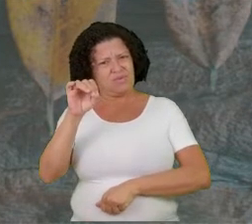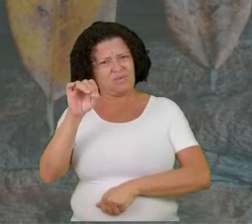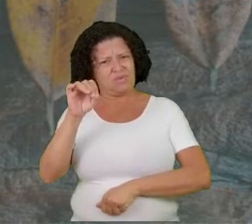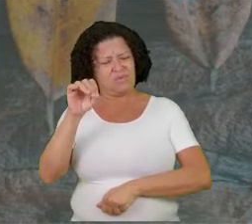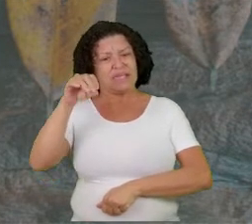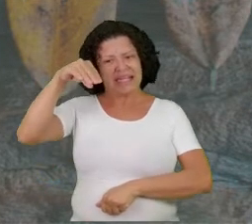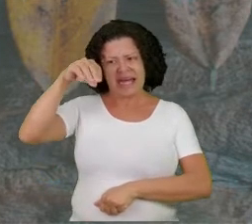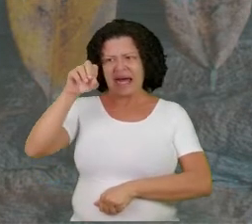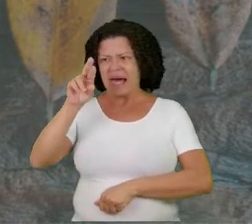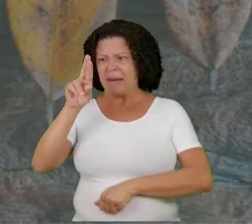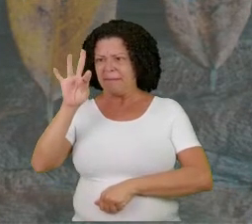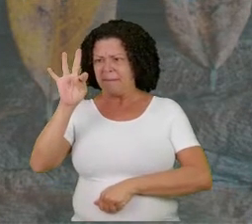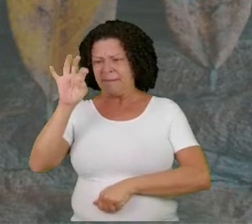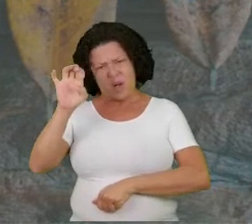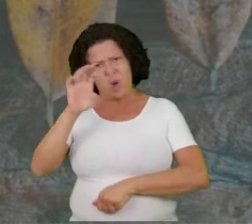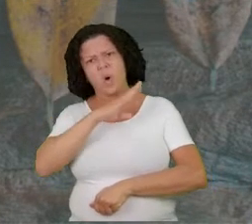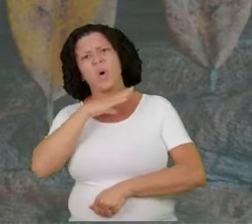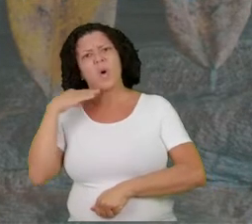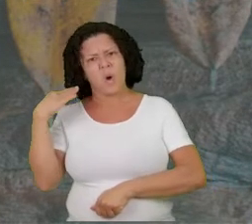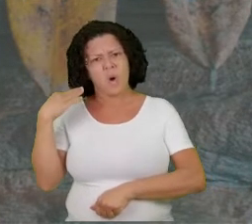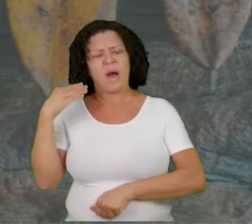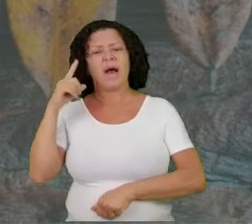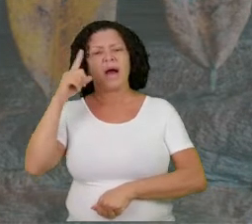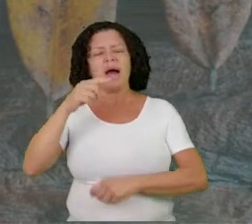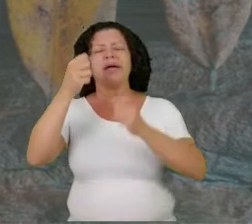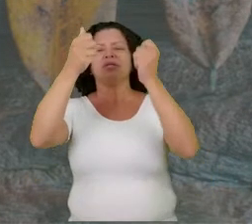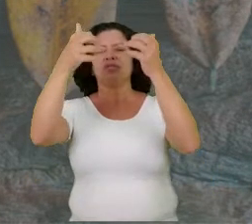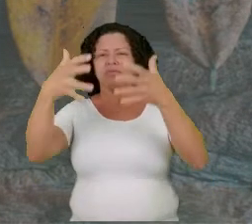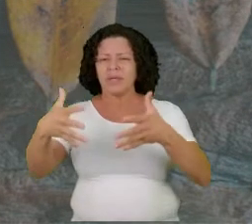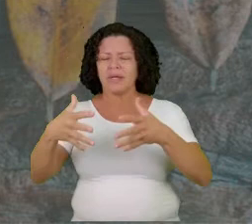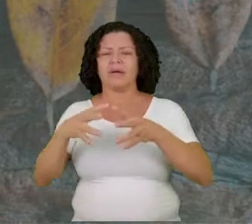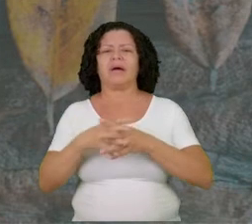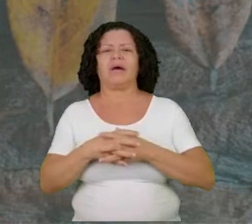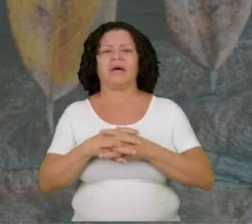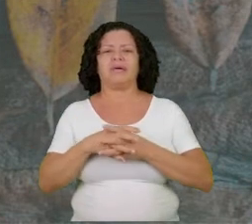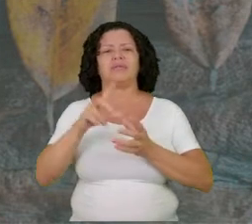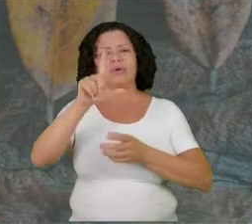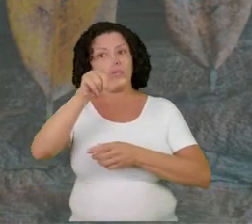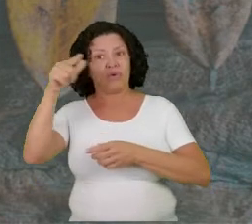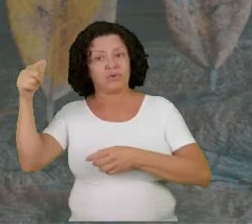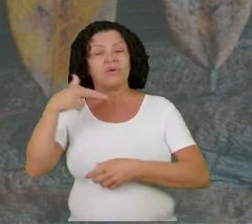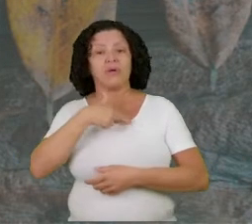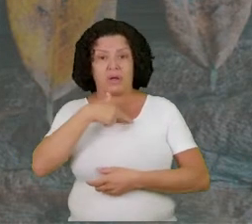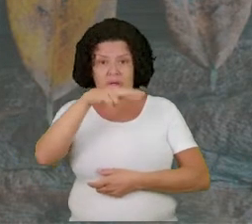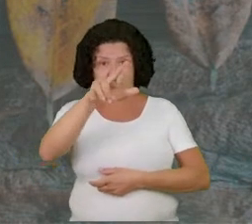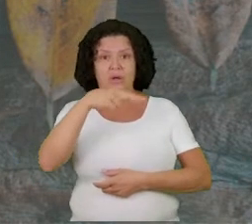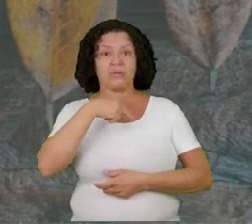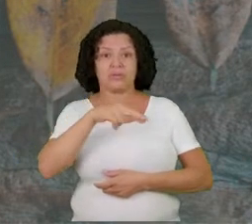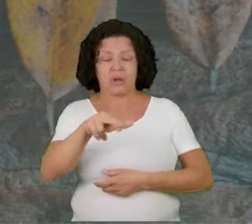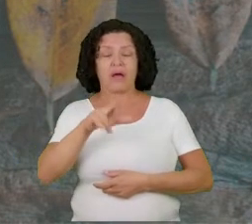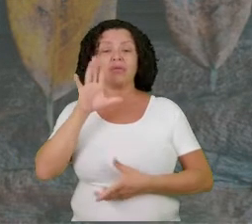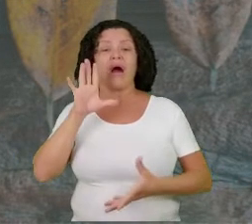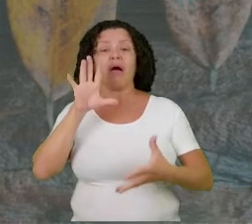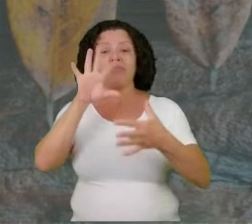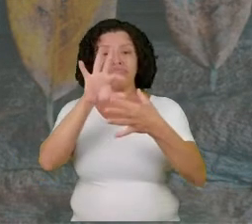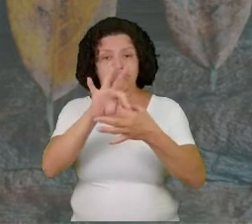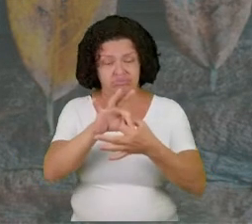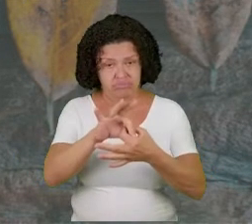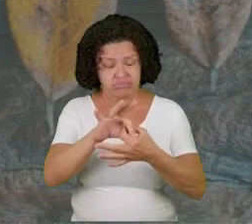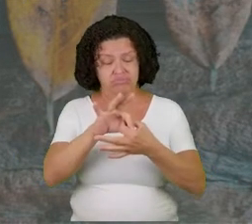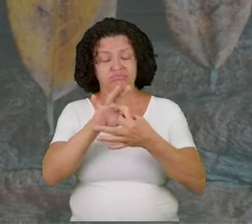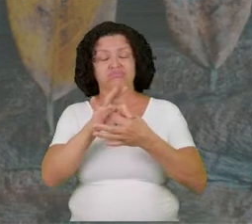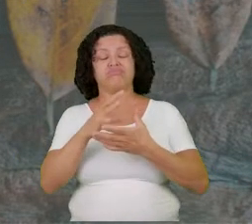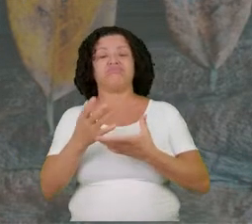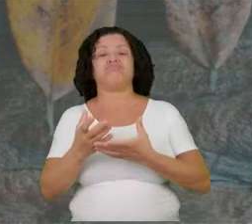né, e tal como normalmente é explicado por outras religiões, está muito relacionado